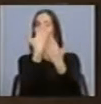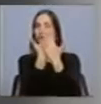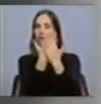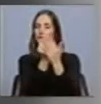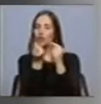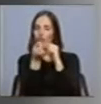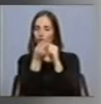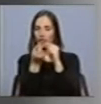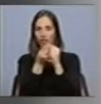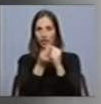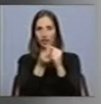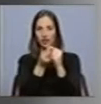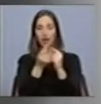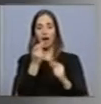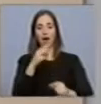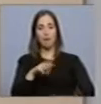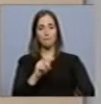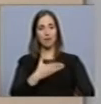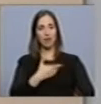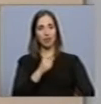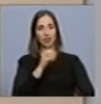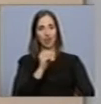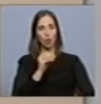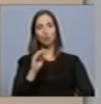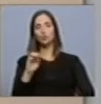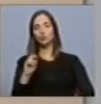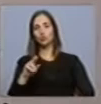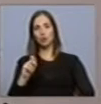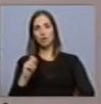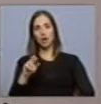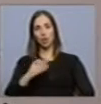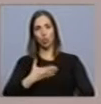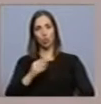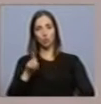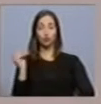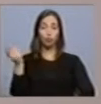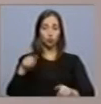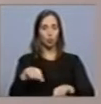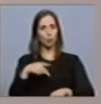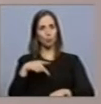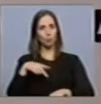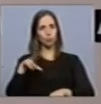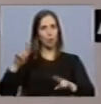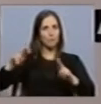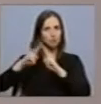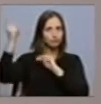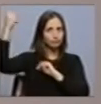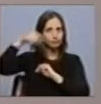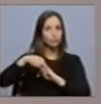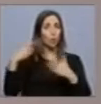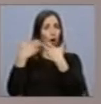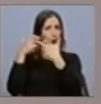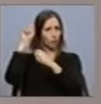perto. Amadeu de Sousa Cardoso regressou a Portugal vindo de Paris com o eclodir da guerra.